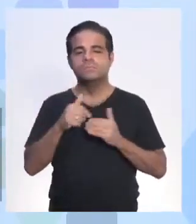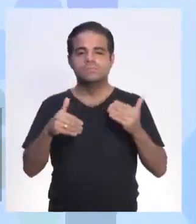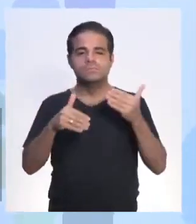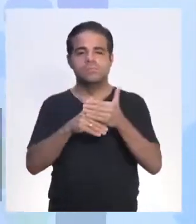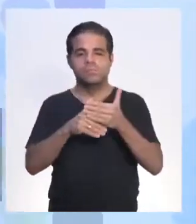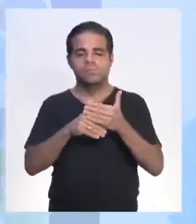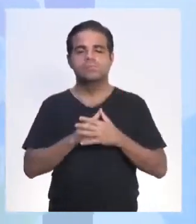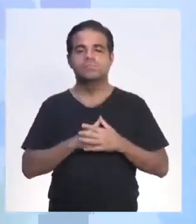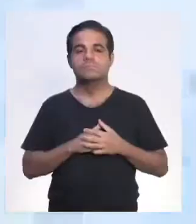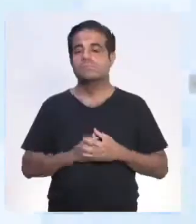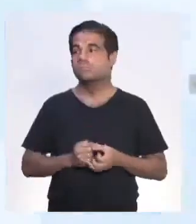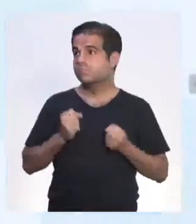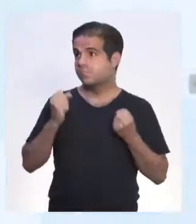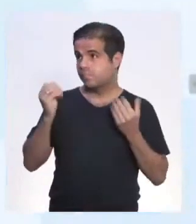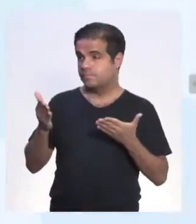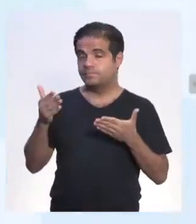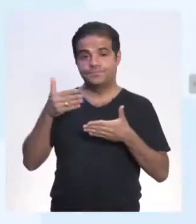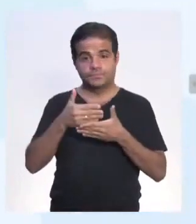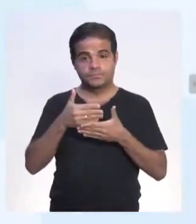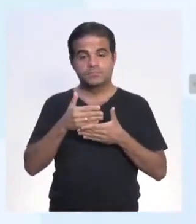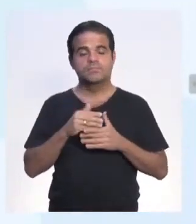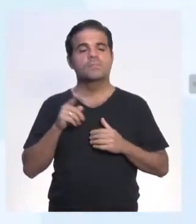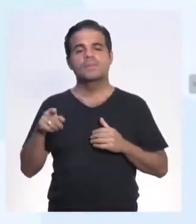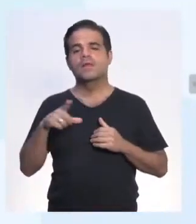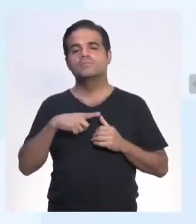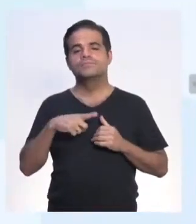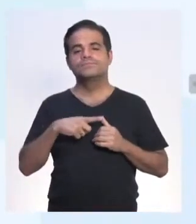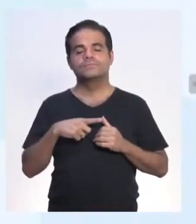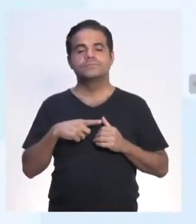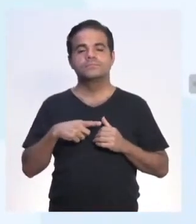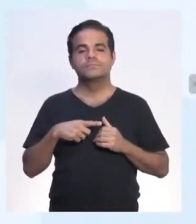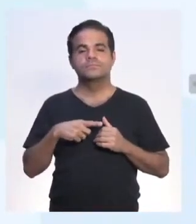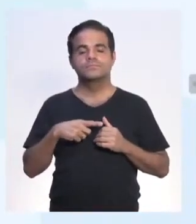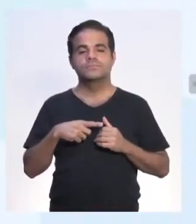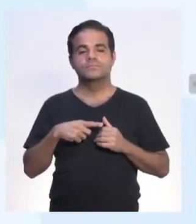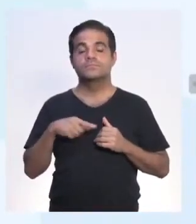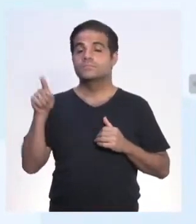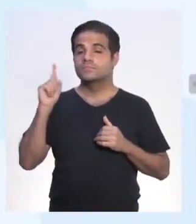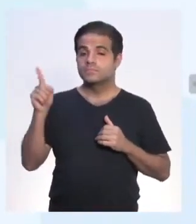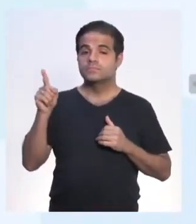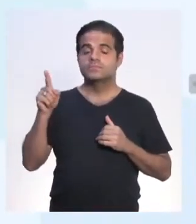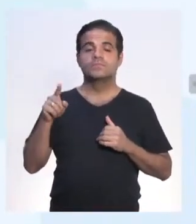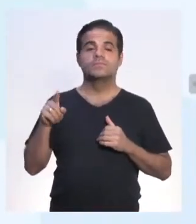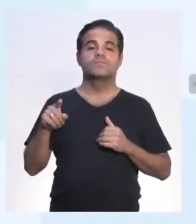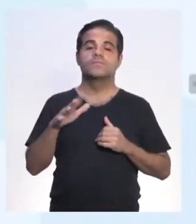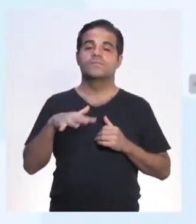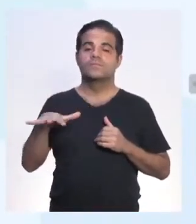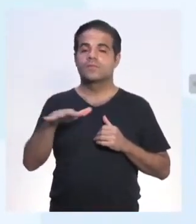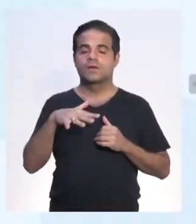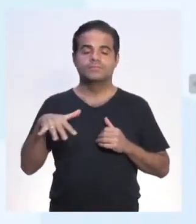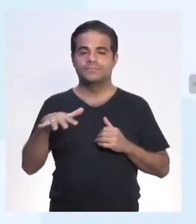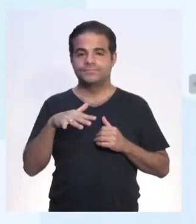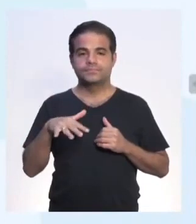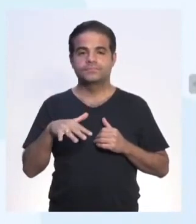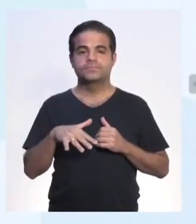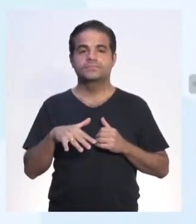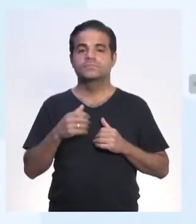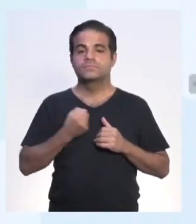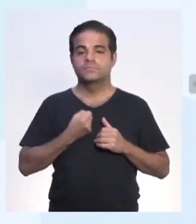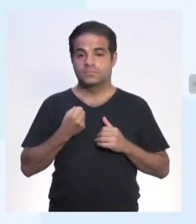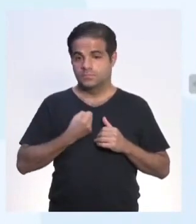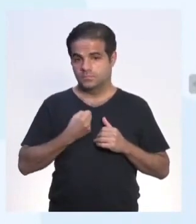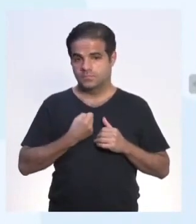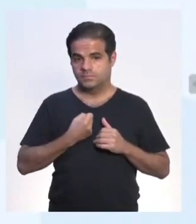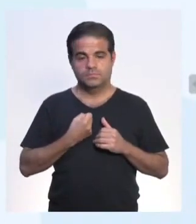slide. Nesse próximo slide, nós temos aqui uma parte desse número,